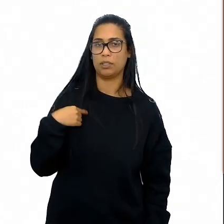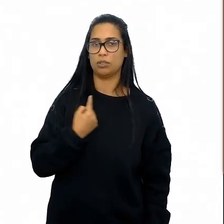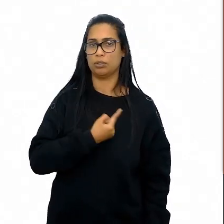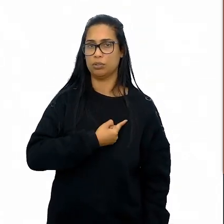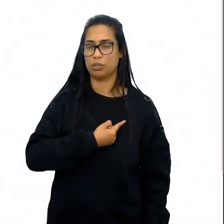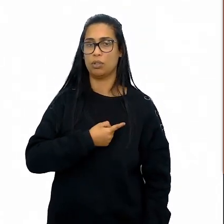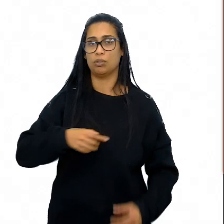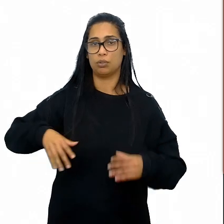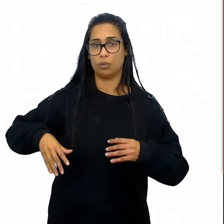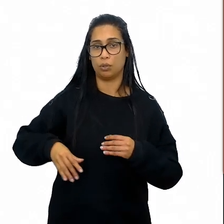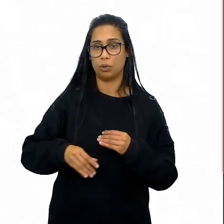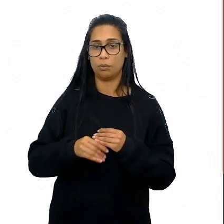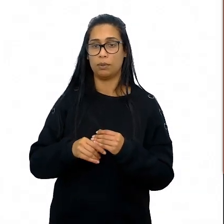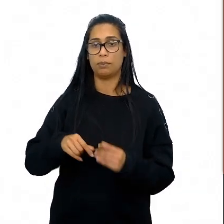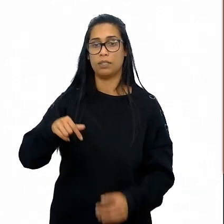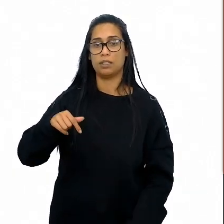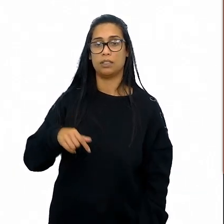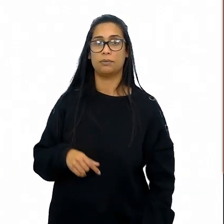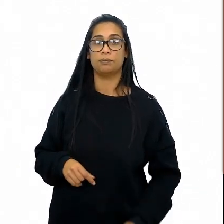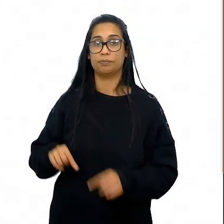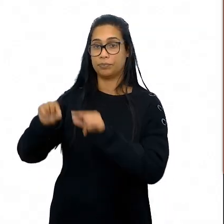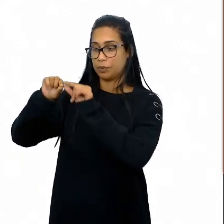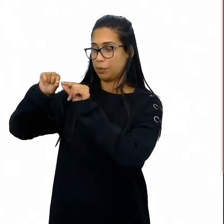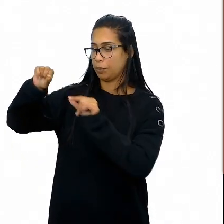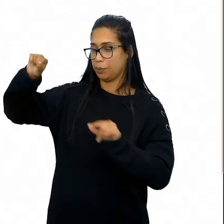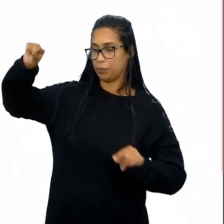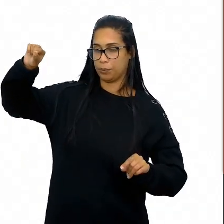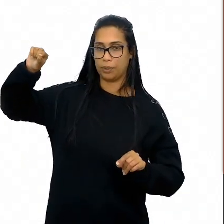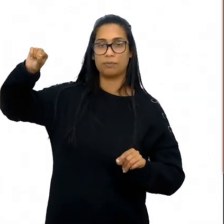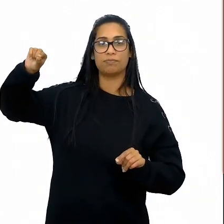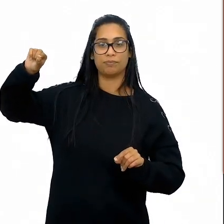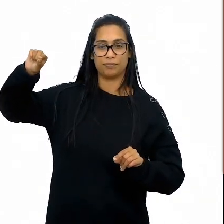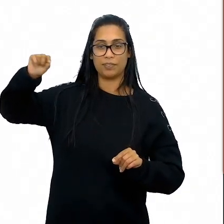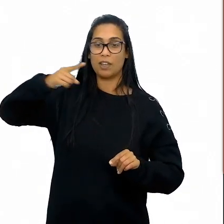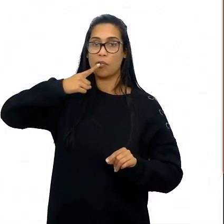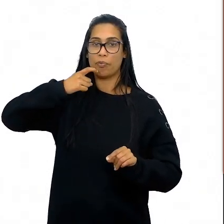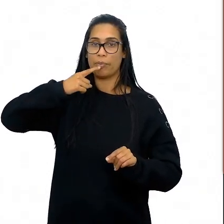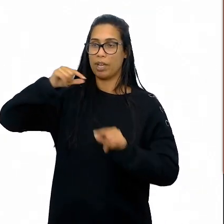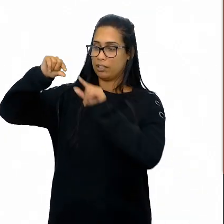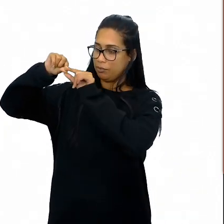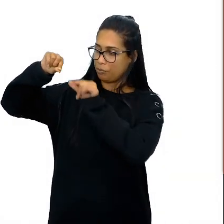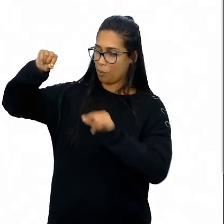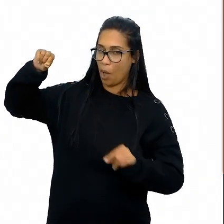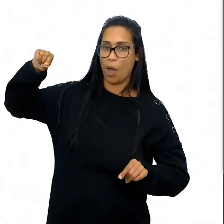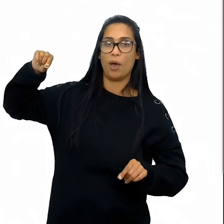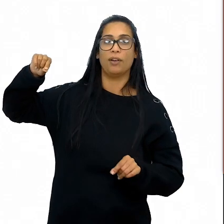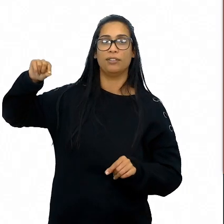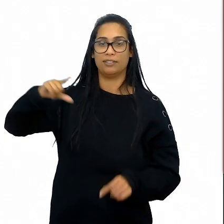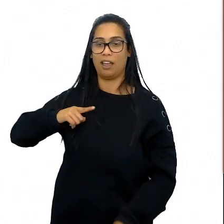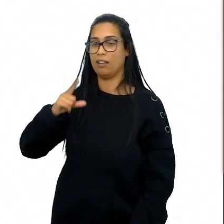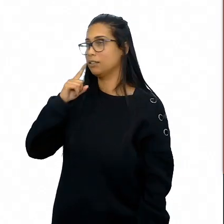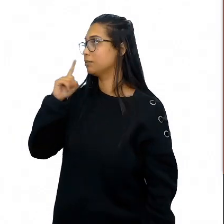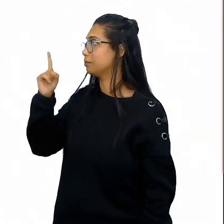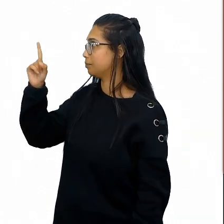nós inserimos aqui uma setinha que para vocês para que a gente na realidade eu preciso ser honesto na idade ela tem